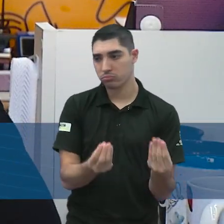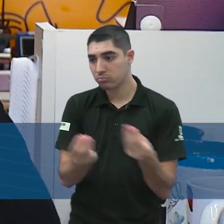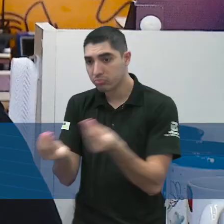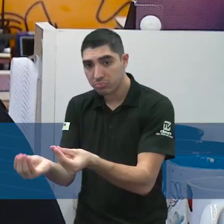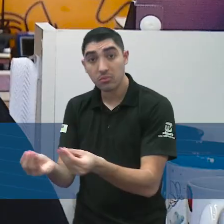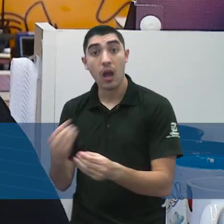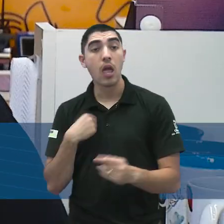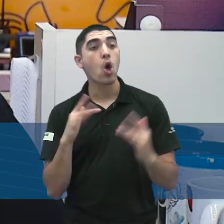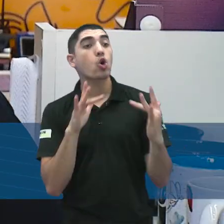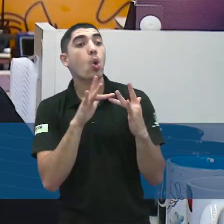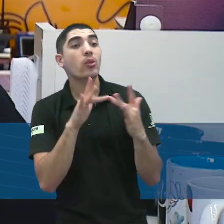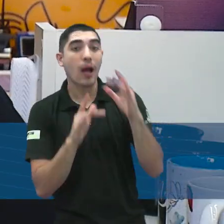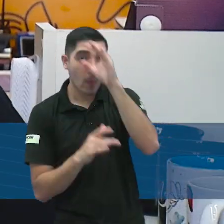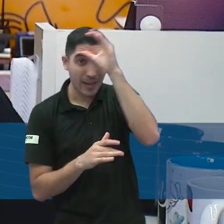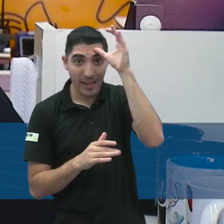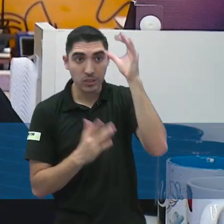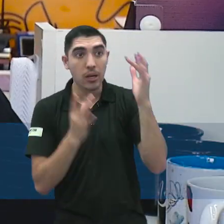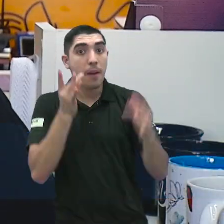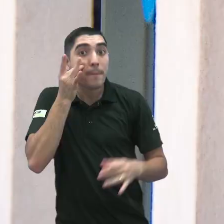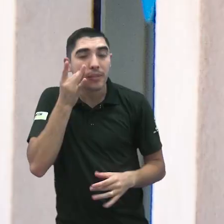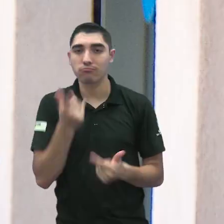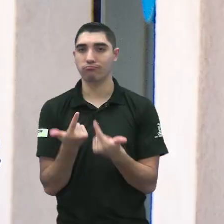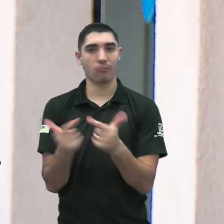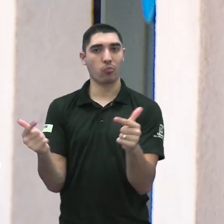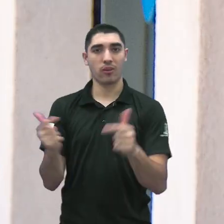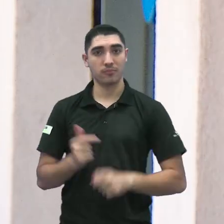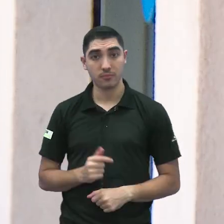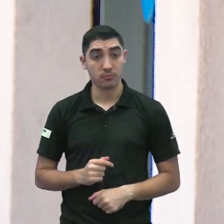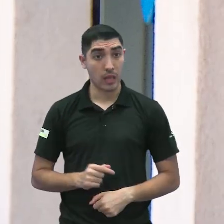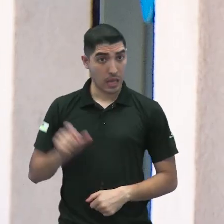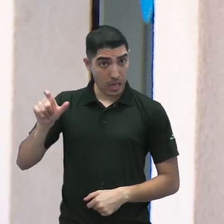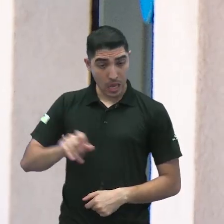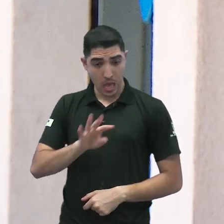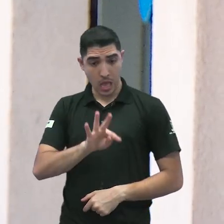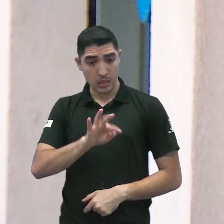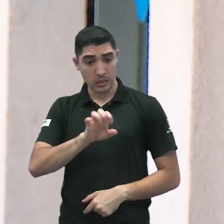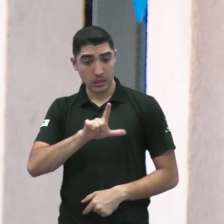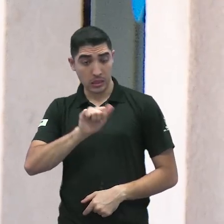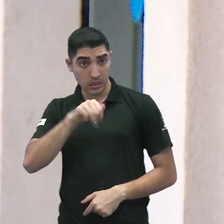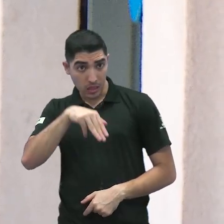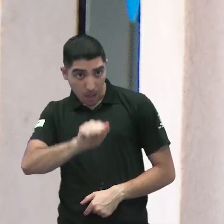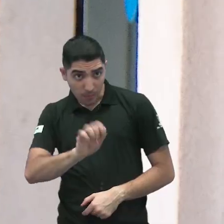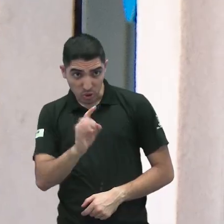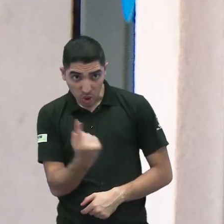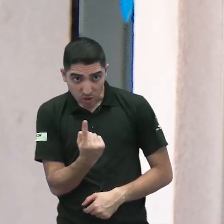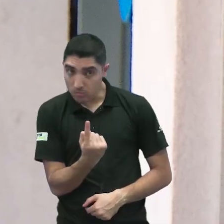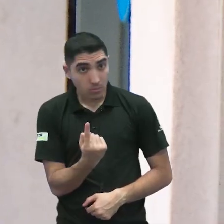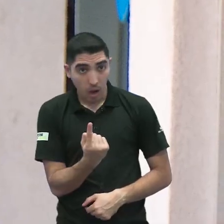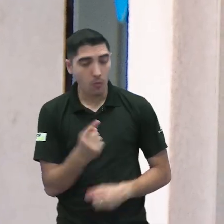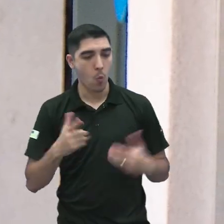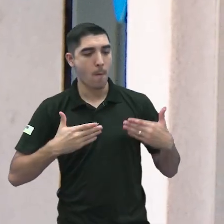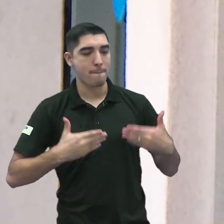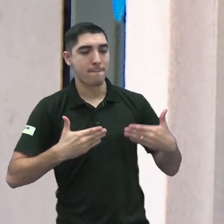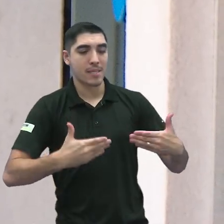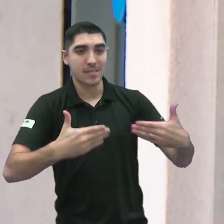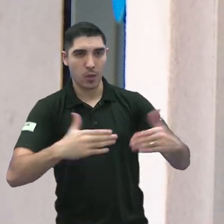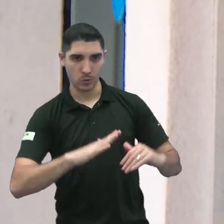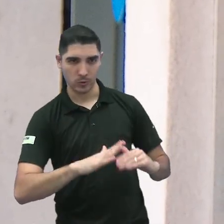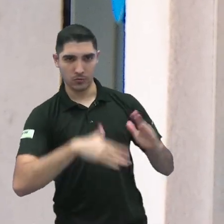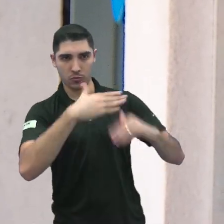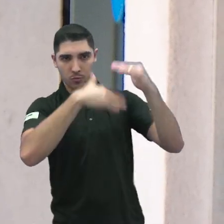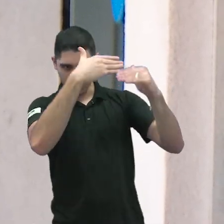tem contato com esse cliente, contato físico. E a Thelma não está sozinha. Um levantamento feito pelo Ministério